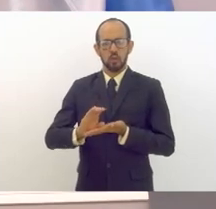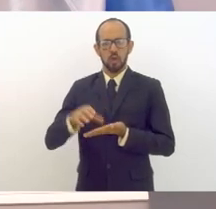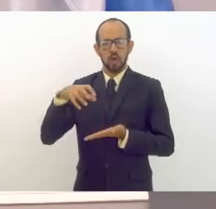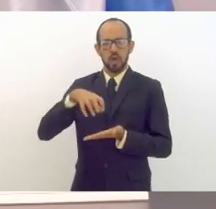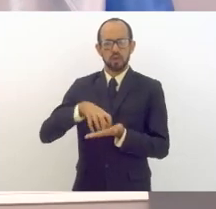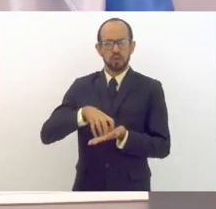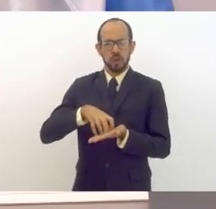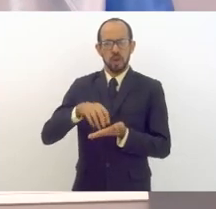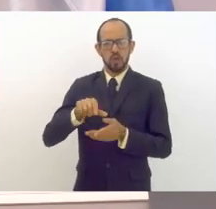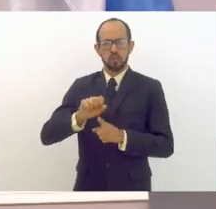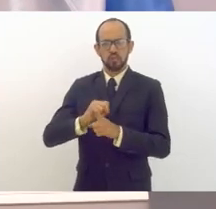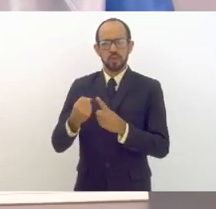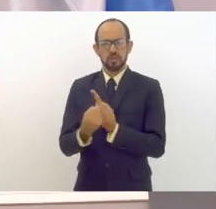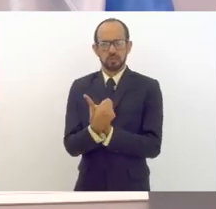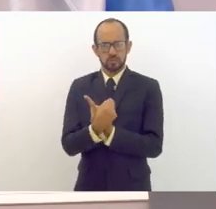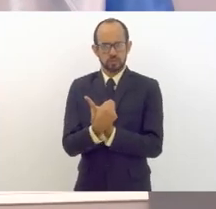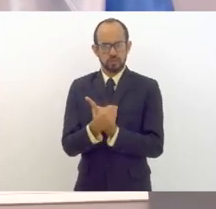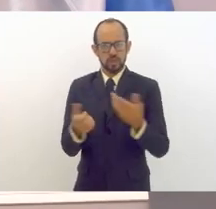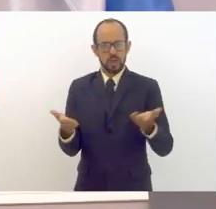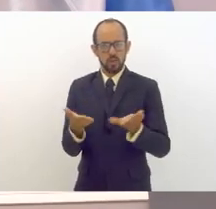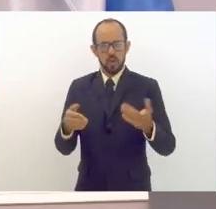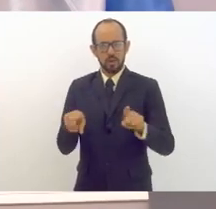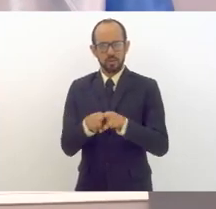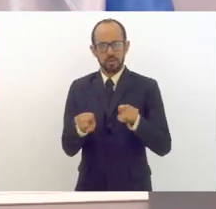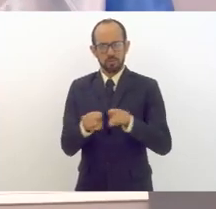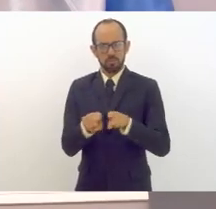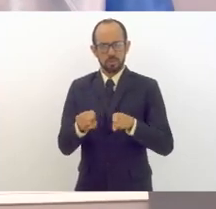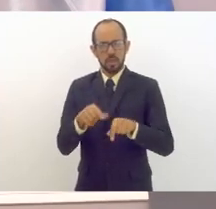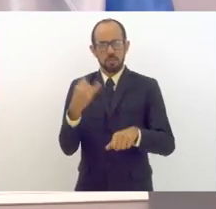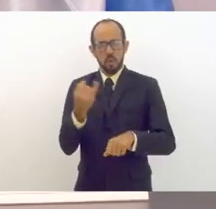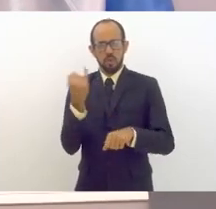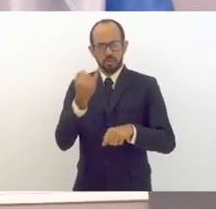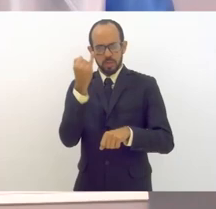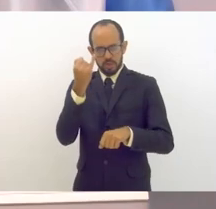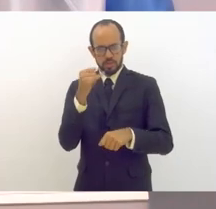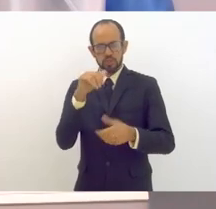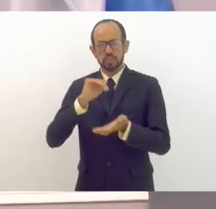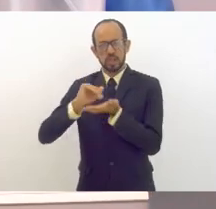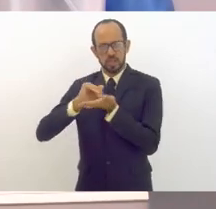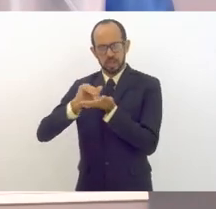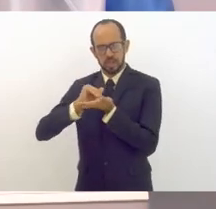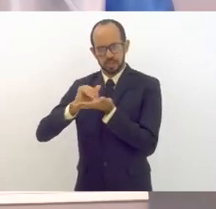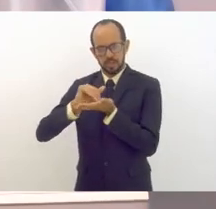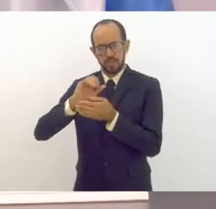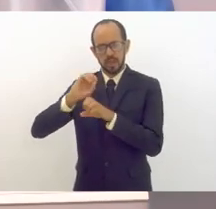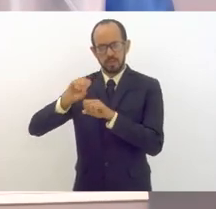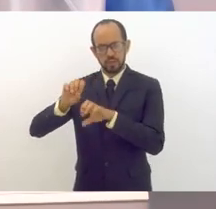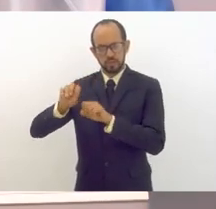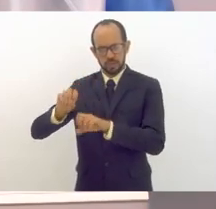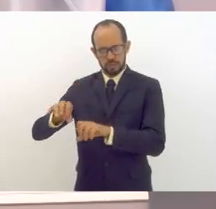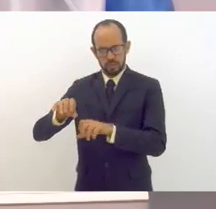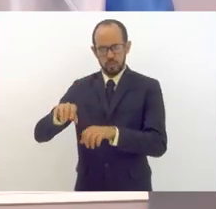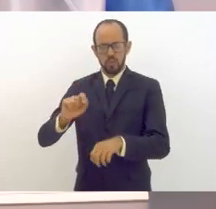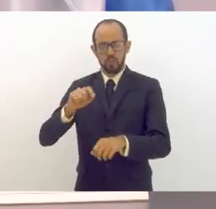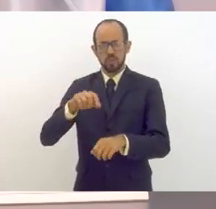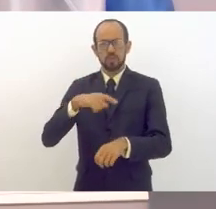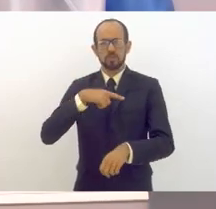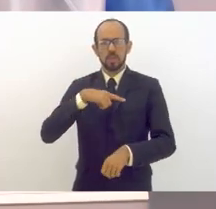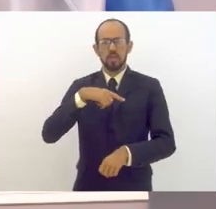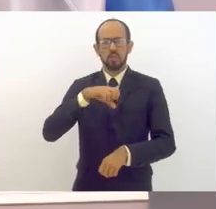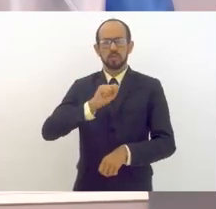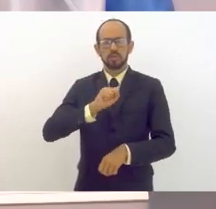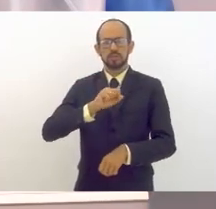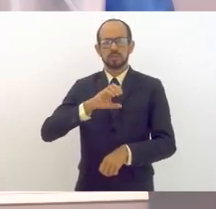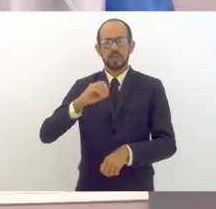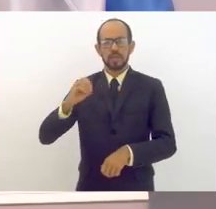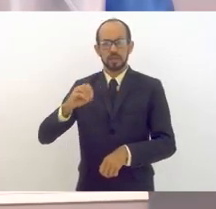que agora também tem uma importância na nossa rede, como foi feita aí a apresentação. Contamos hoje aí com mais de 800 escolas com